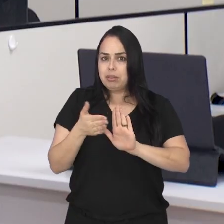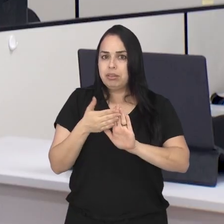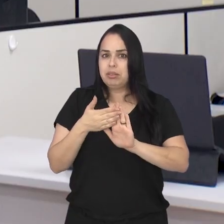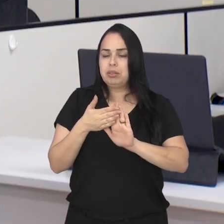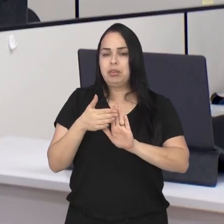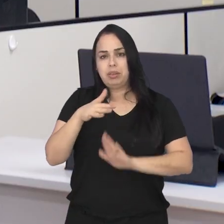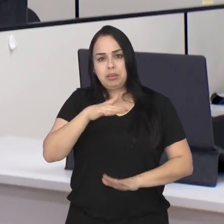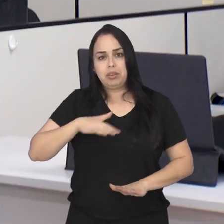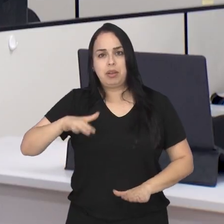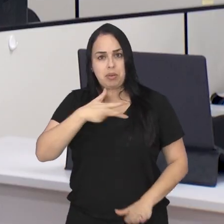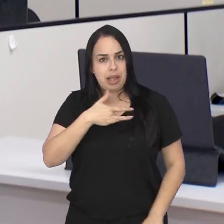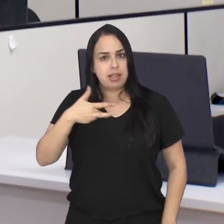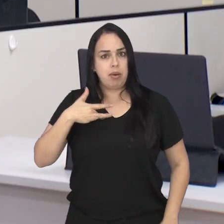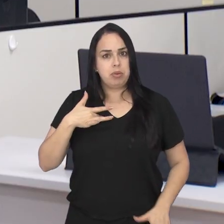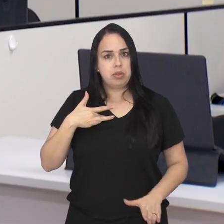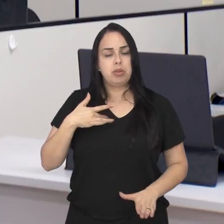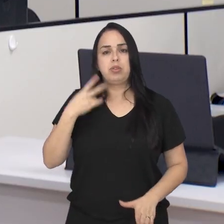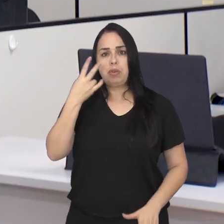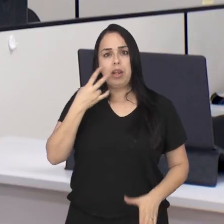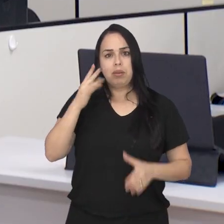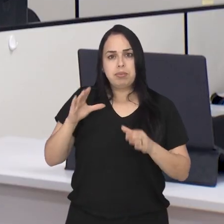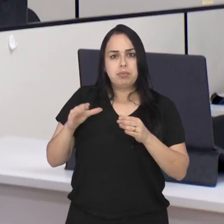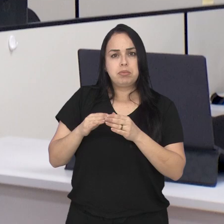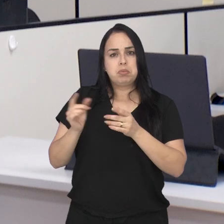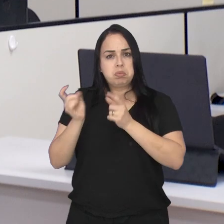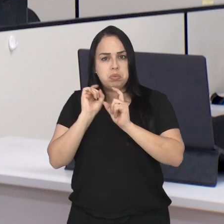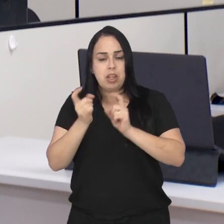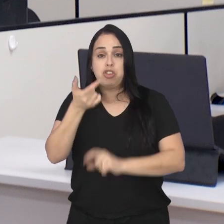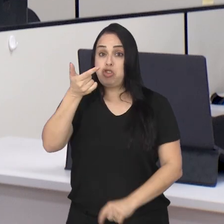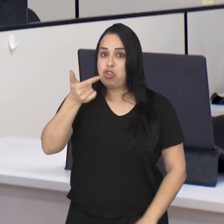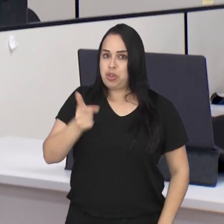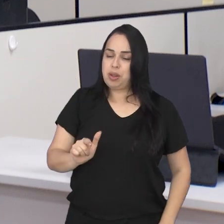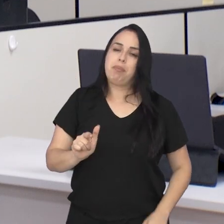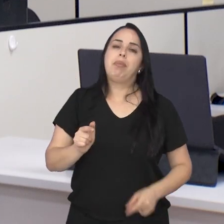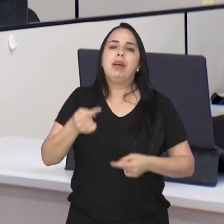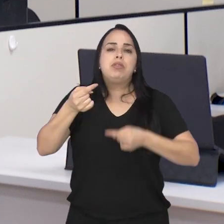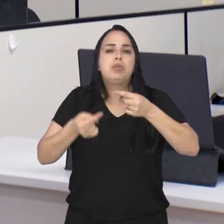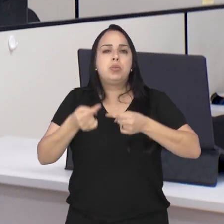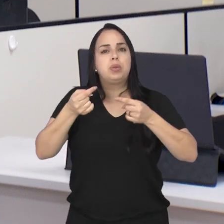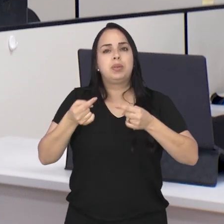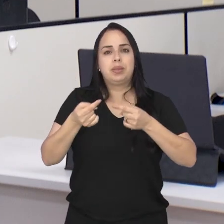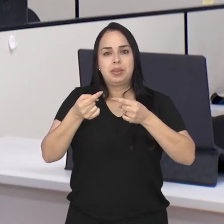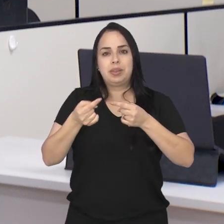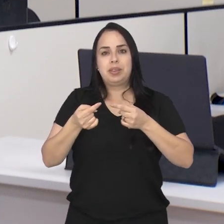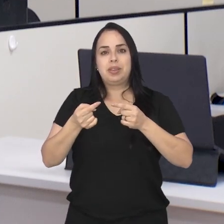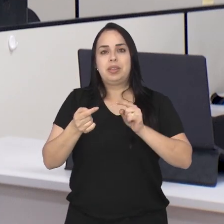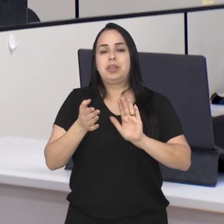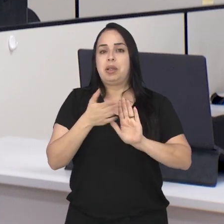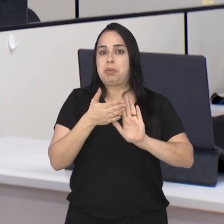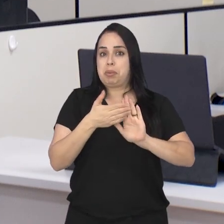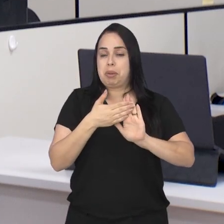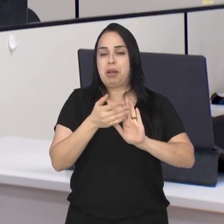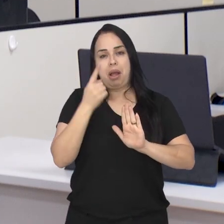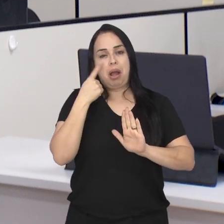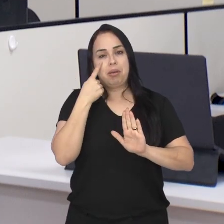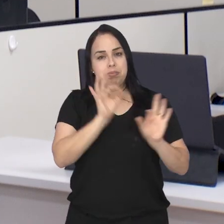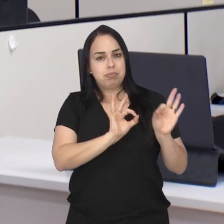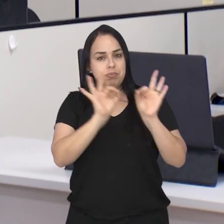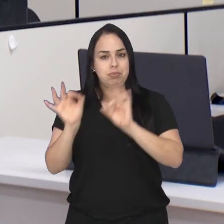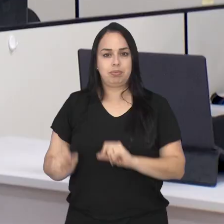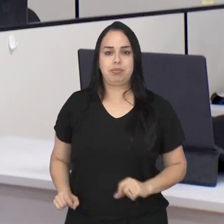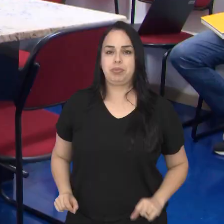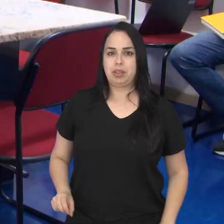de serviço público os vereadores da comissão de saúde se reuniram na Câmara mais uma vez para discutir as demandas da pasta